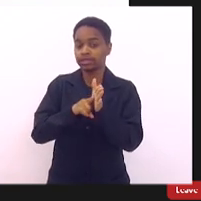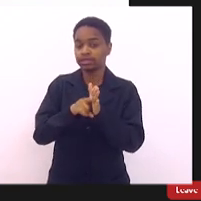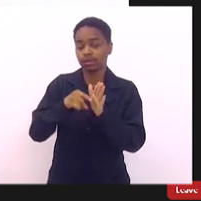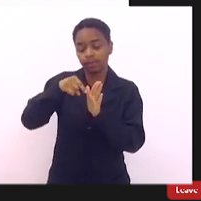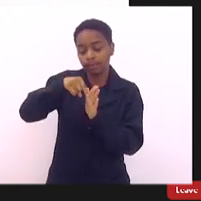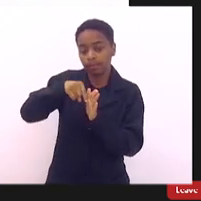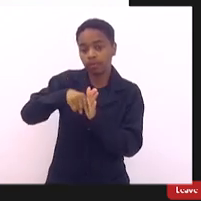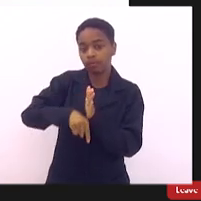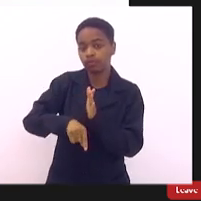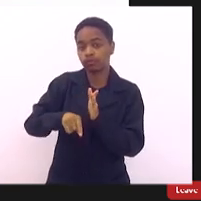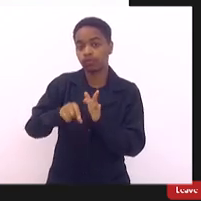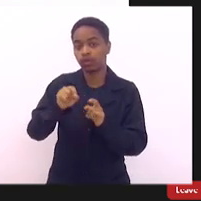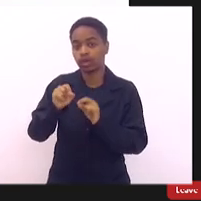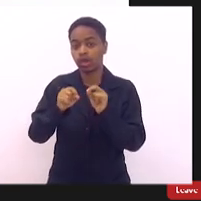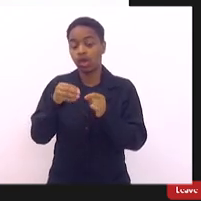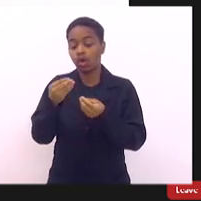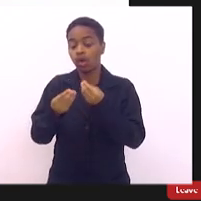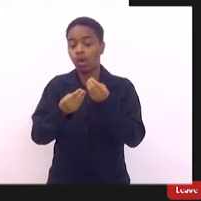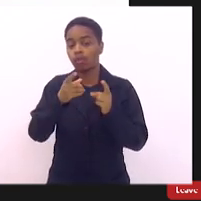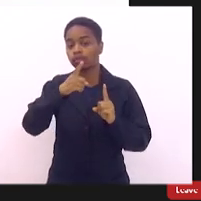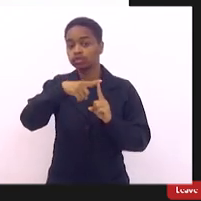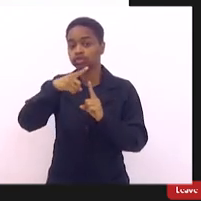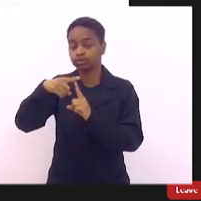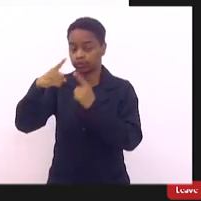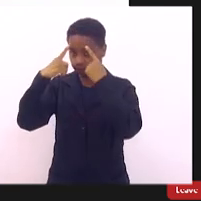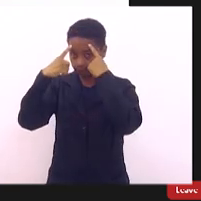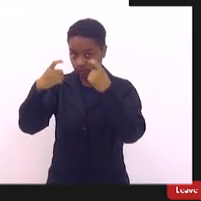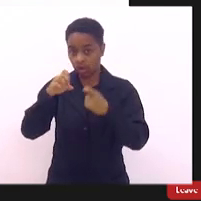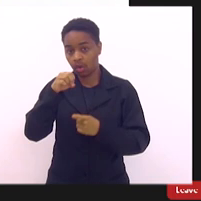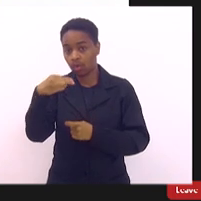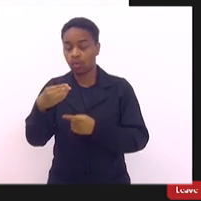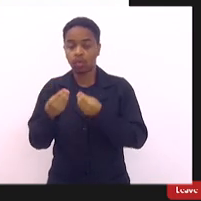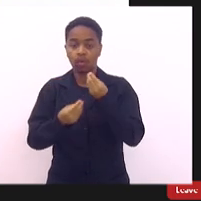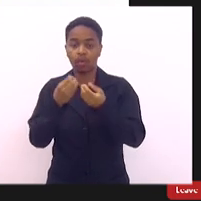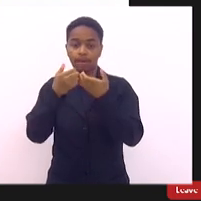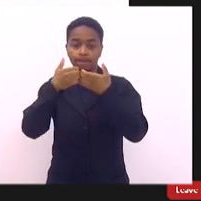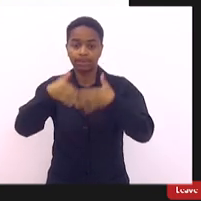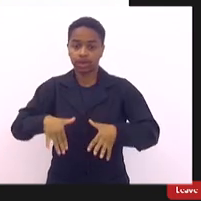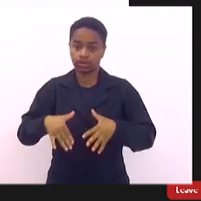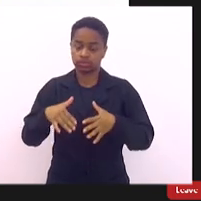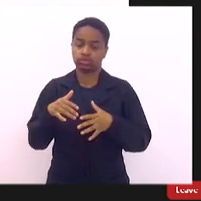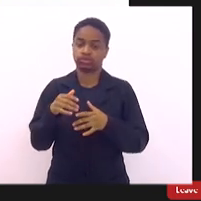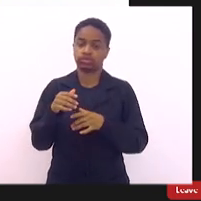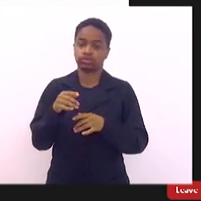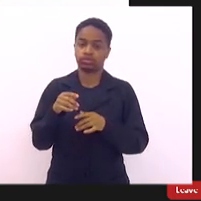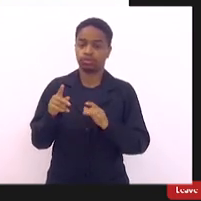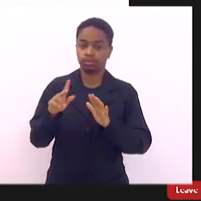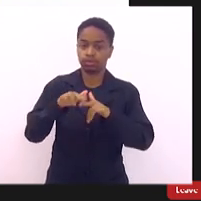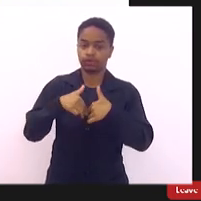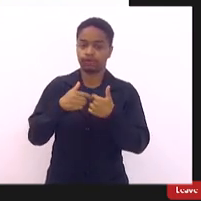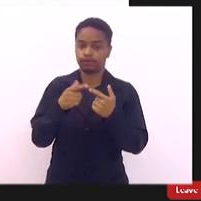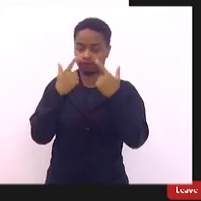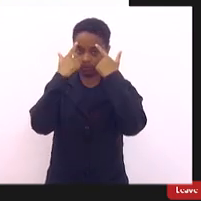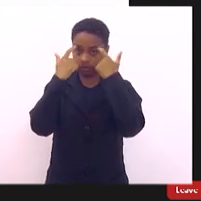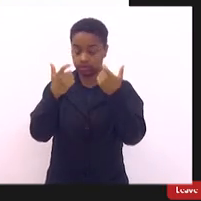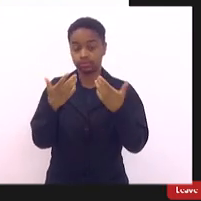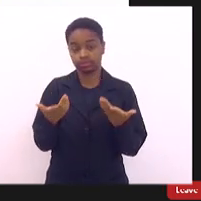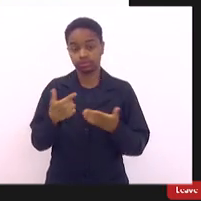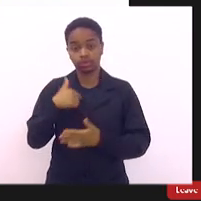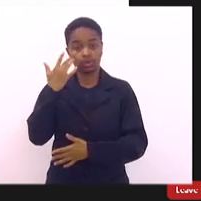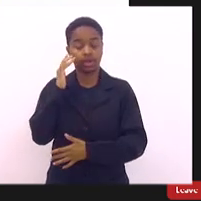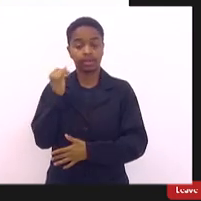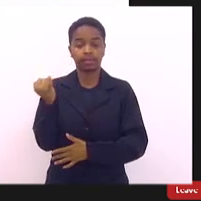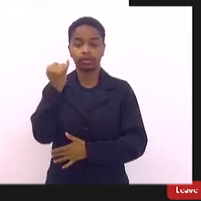aprofundando, seja nas formas de violência, seja nos impactos dessa violência. E eu acho importante trazer isso porque